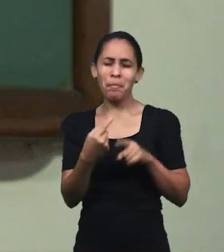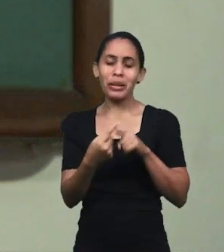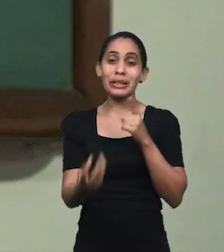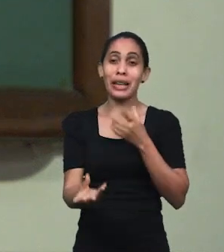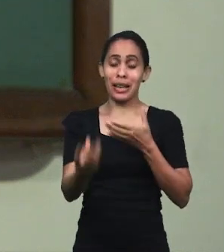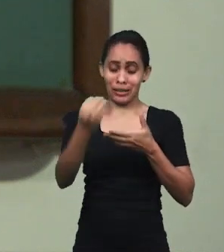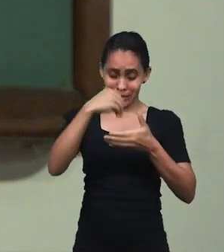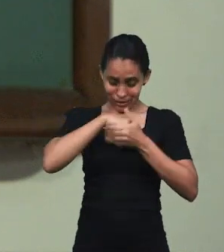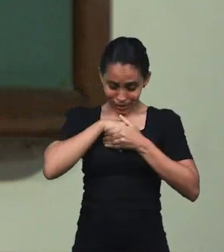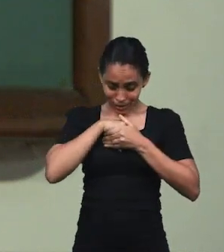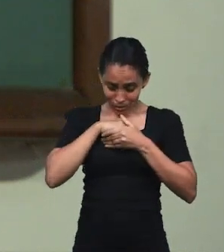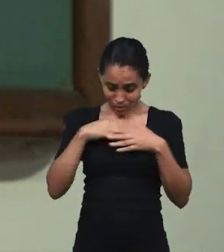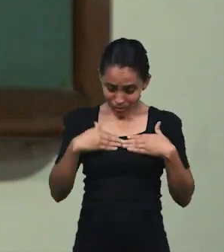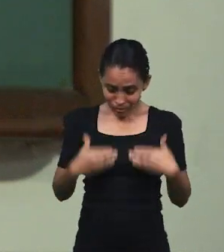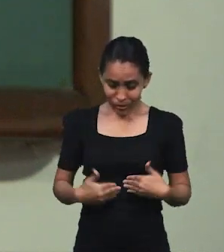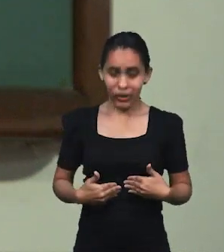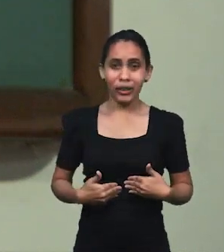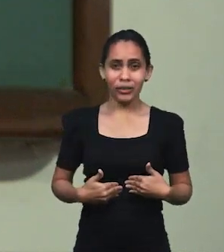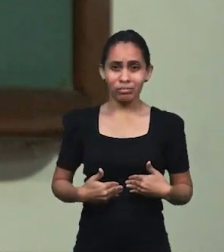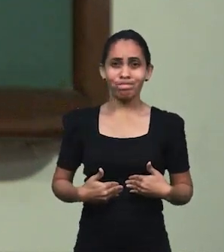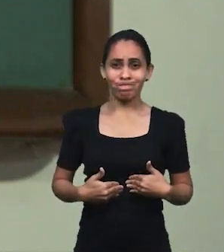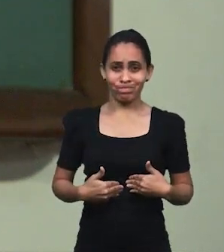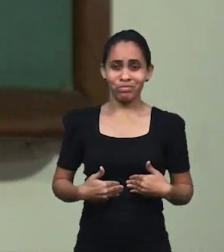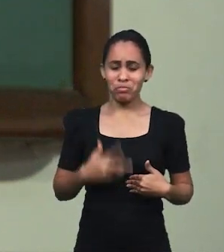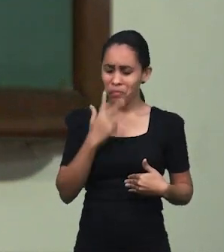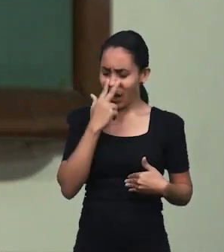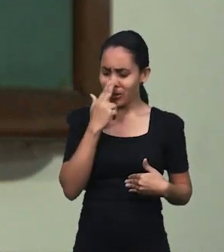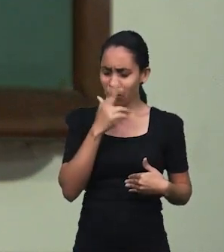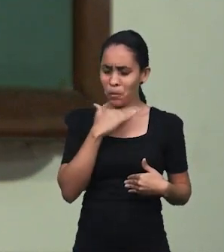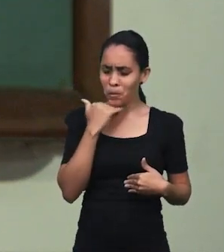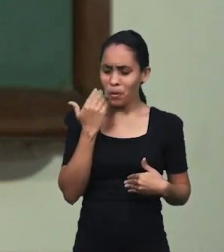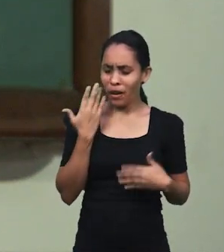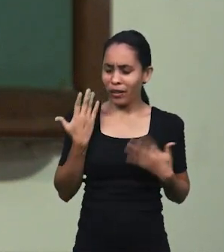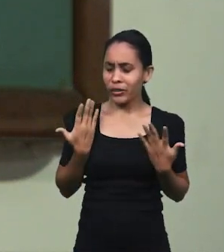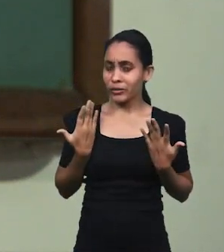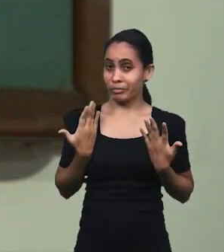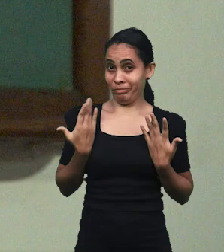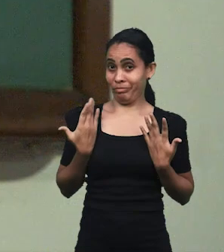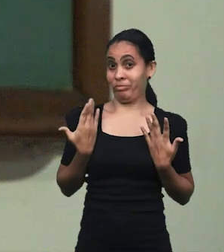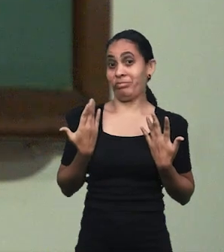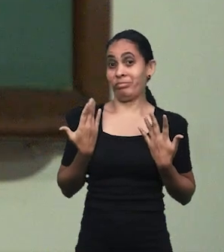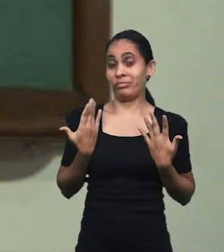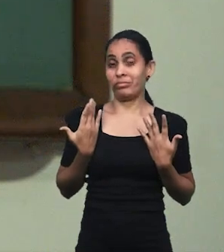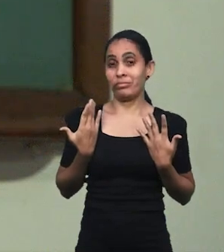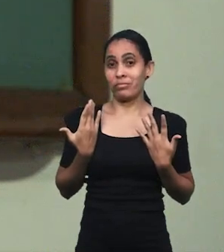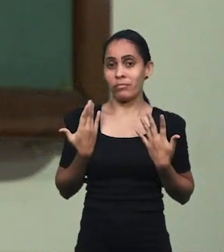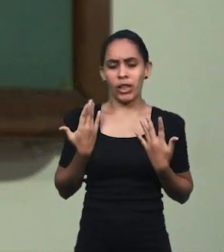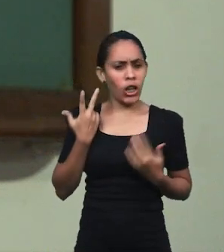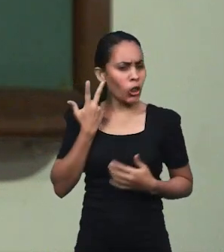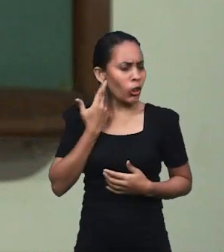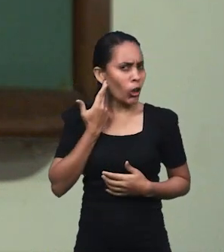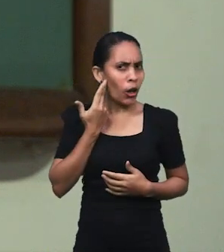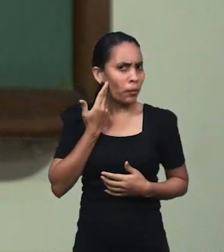seja, dentro de você, tem alguma coisa morrendo. E isso é totalmente